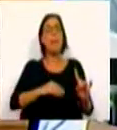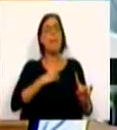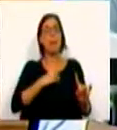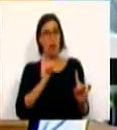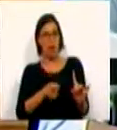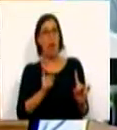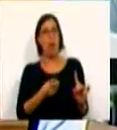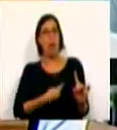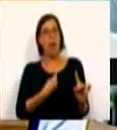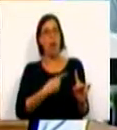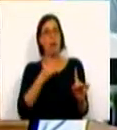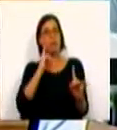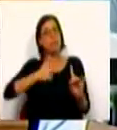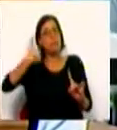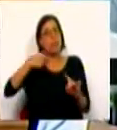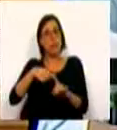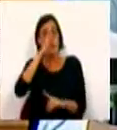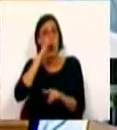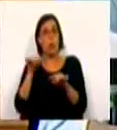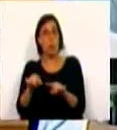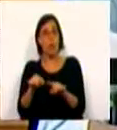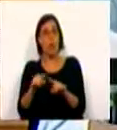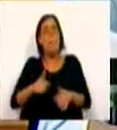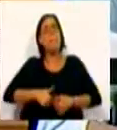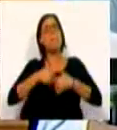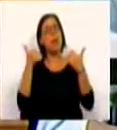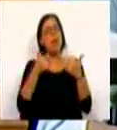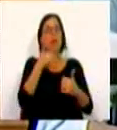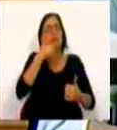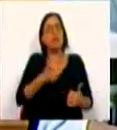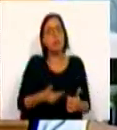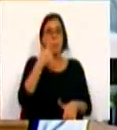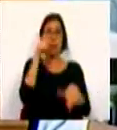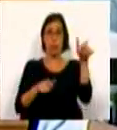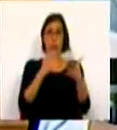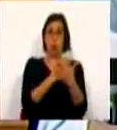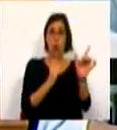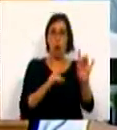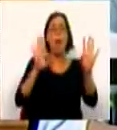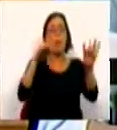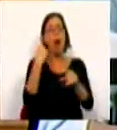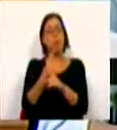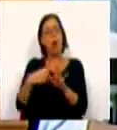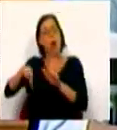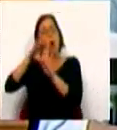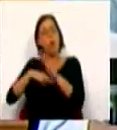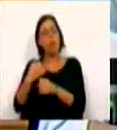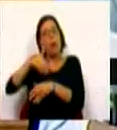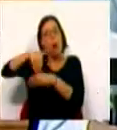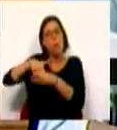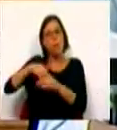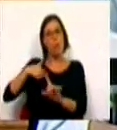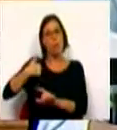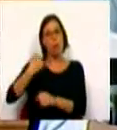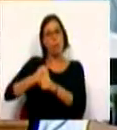preocupação central deste Governo, não apenas para melhorar a experiência dos cidadãos, mas também as condições laborais dos